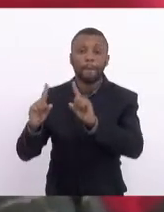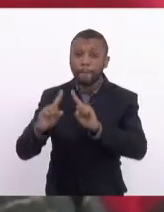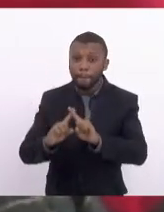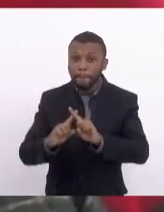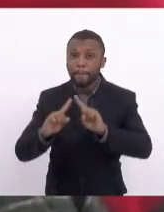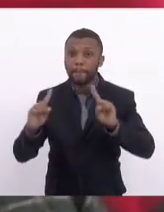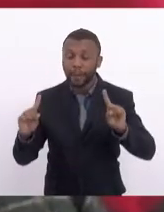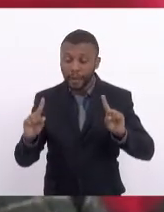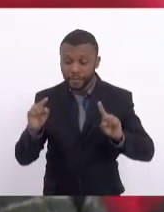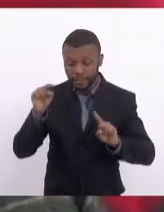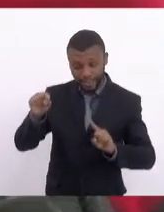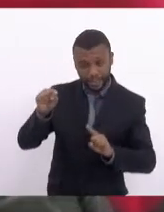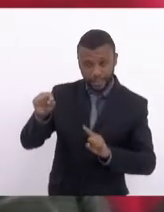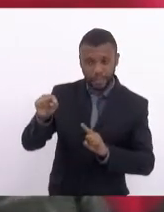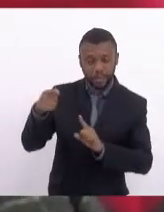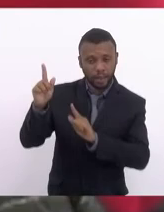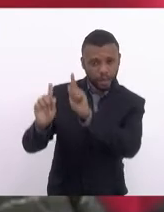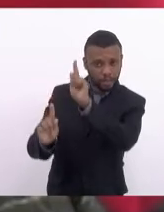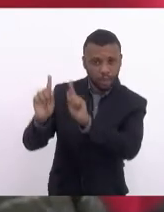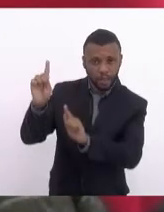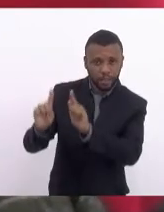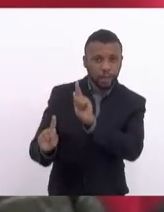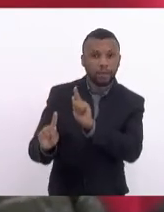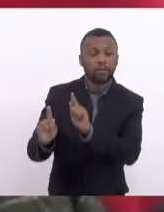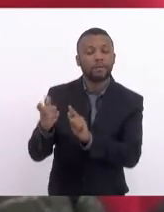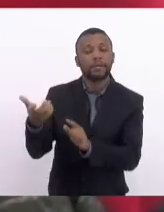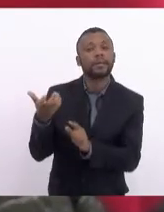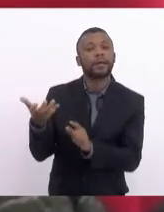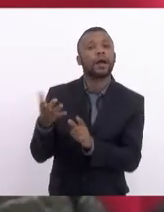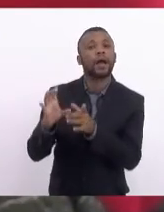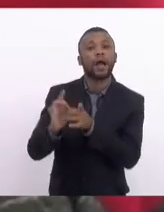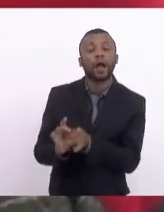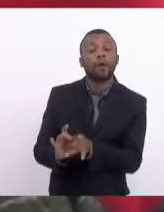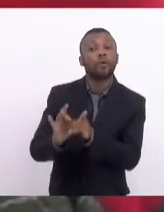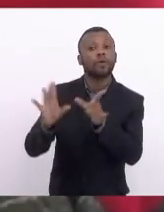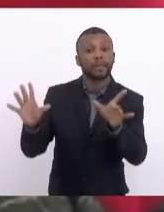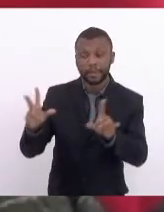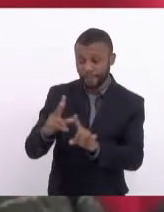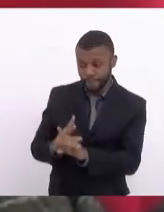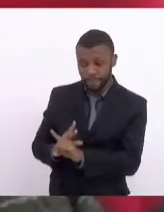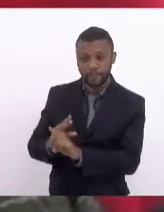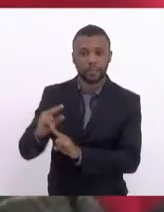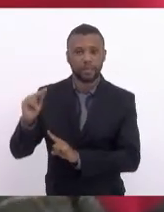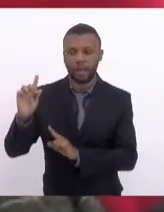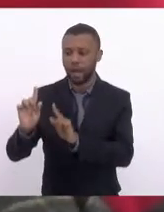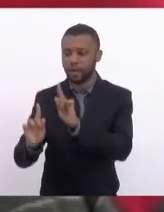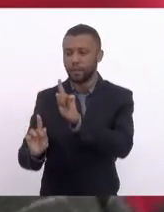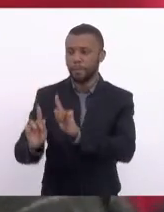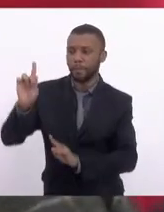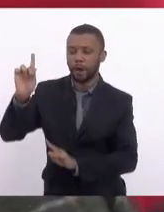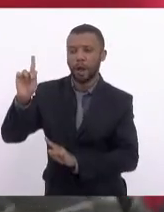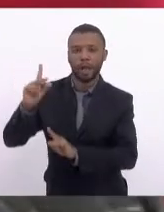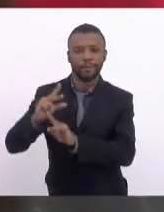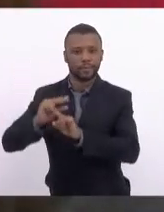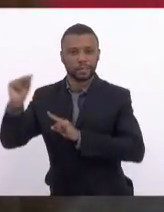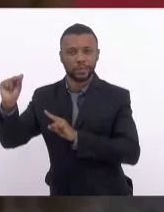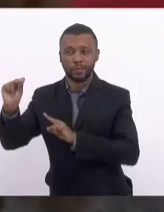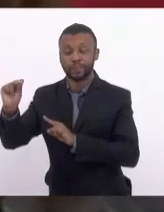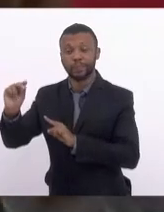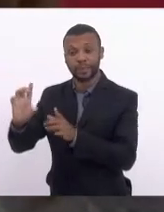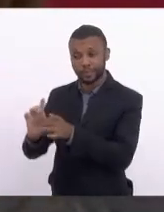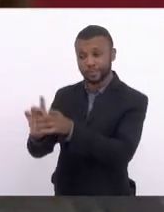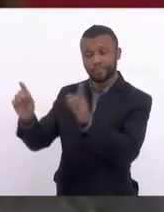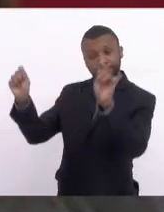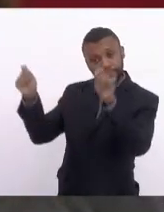esse processo licitatório vai conceder àquele que ganhar esse processo licitatório a possibilidade